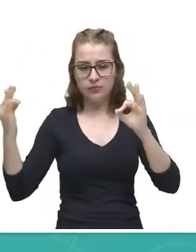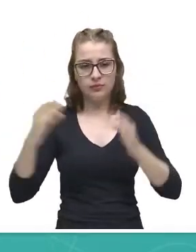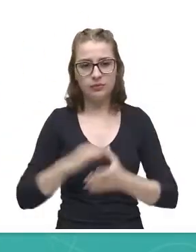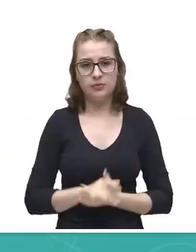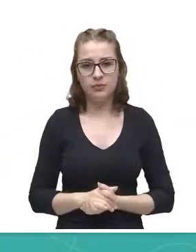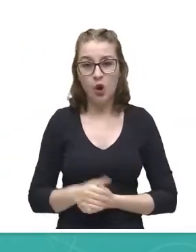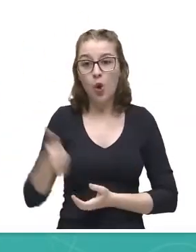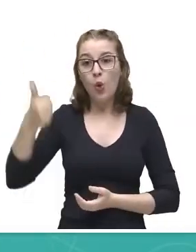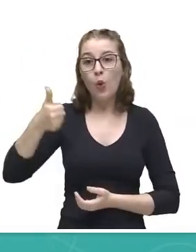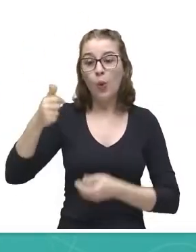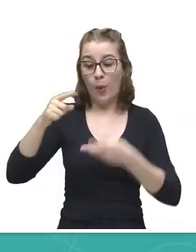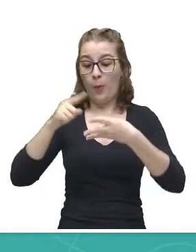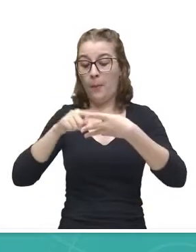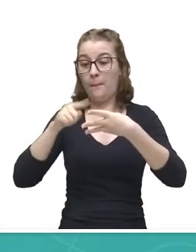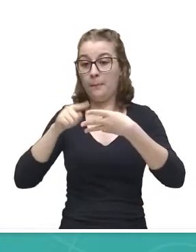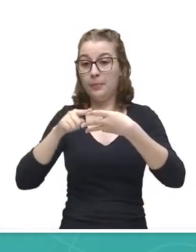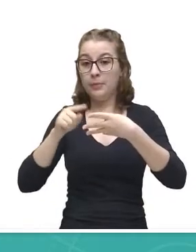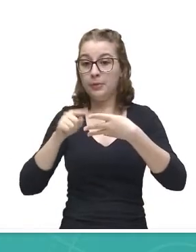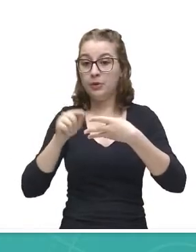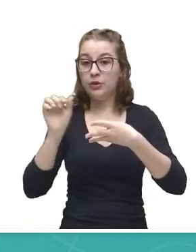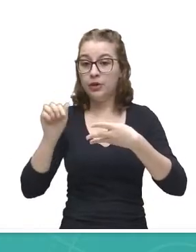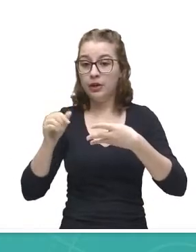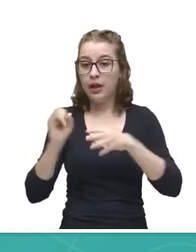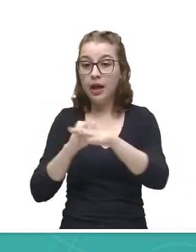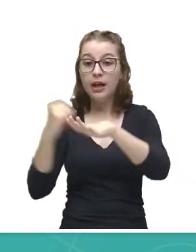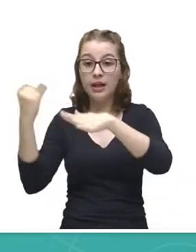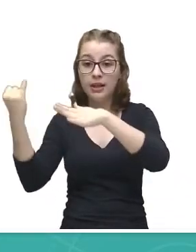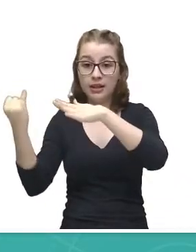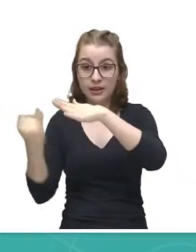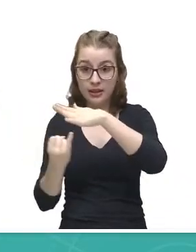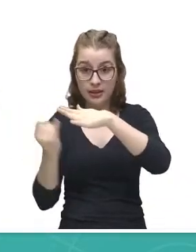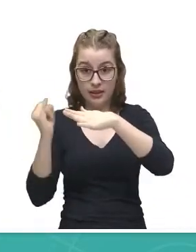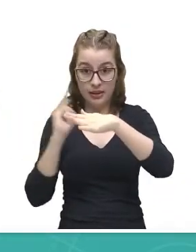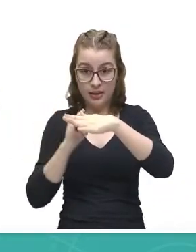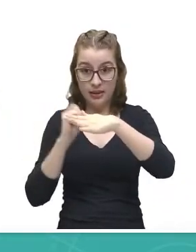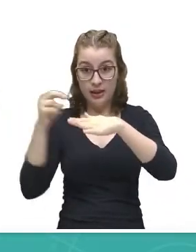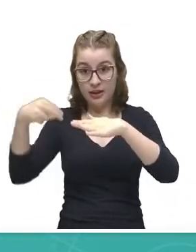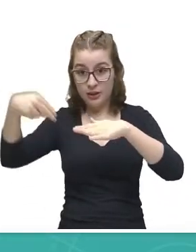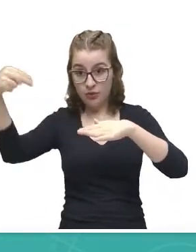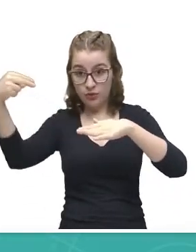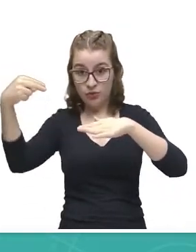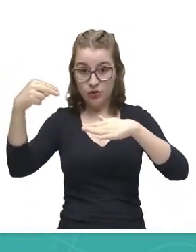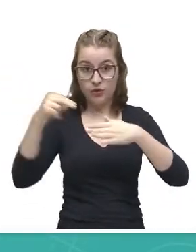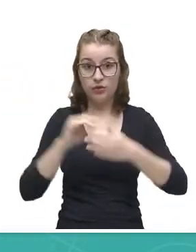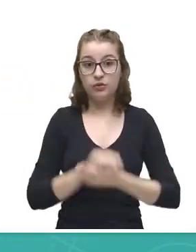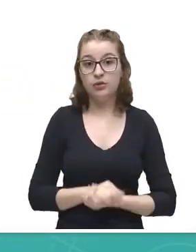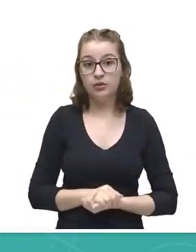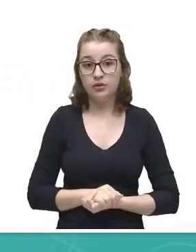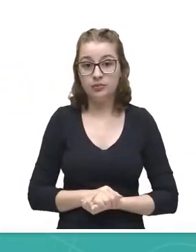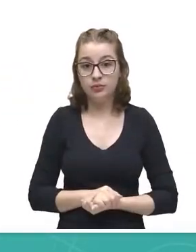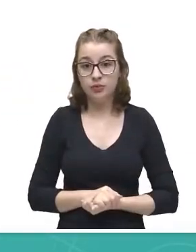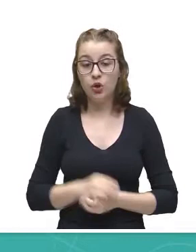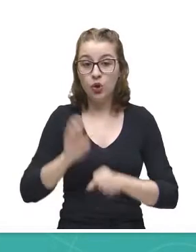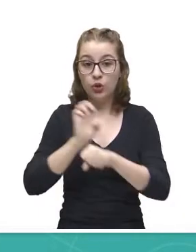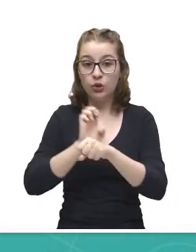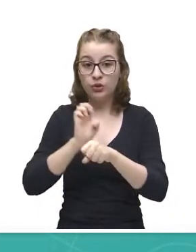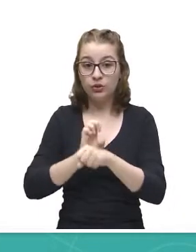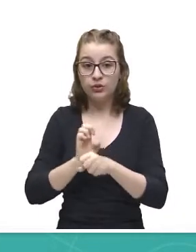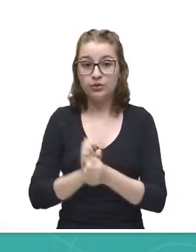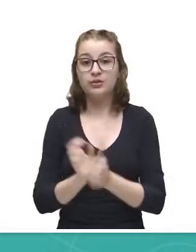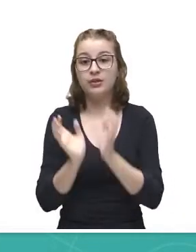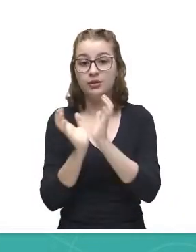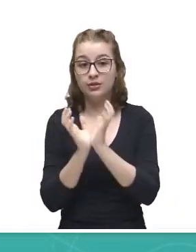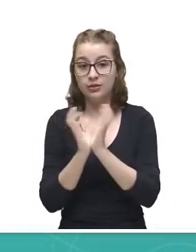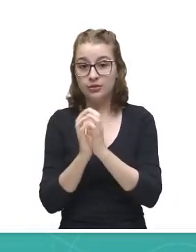primeiro fuso horário é de Fernando de Noronha, uma ilha localizada lá no Oceano Atlântico, que pertence a Pernambuco, né, vindo para o